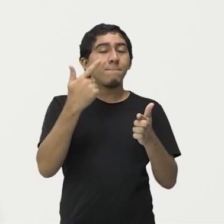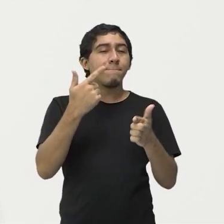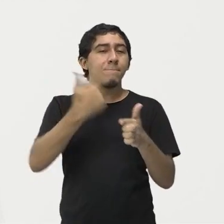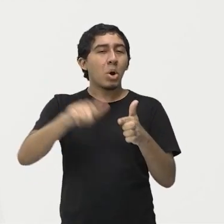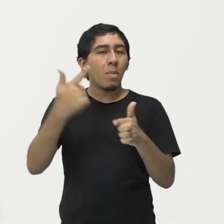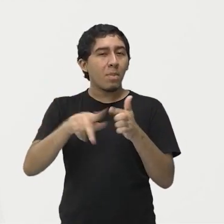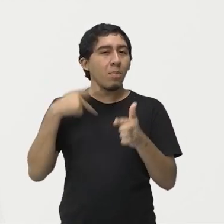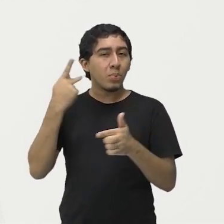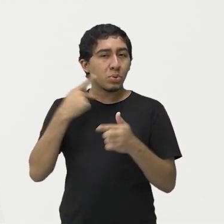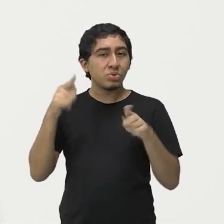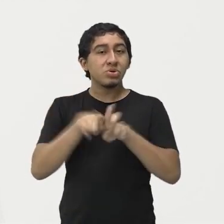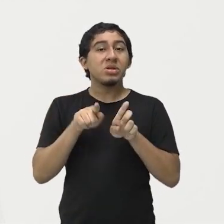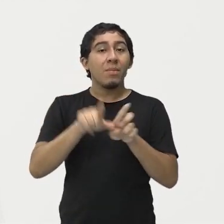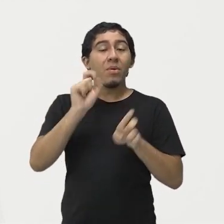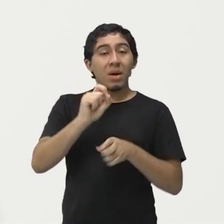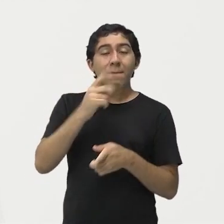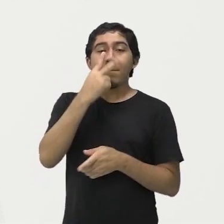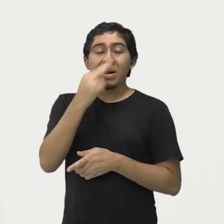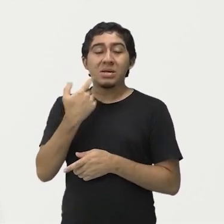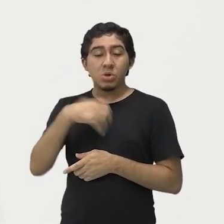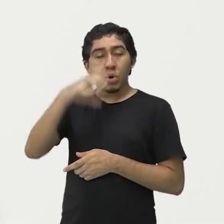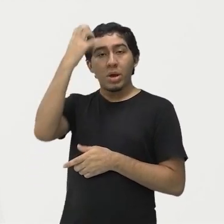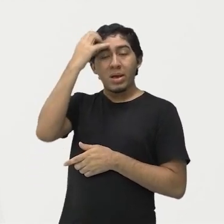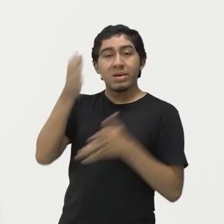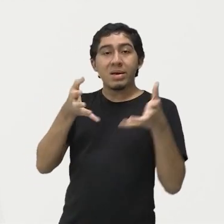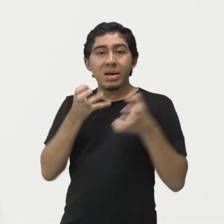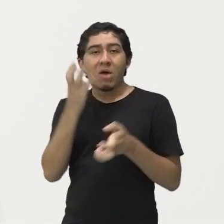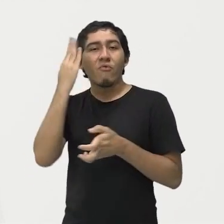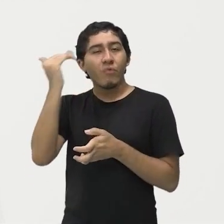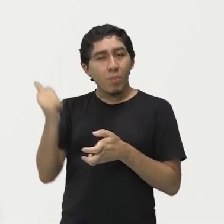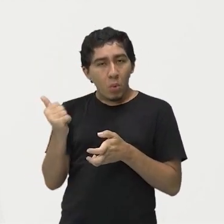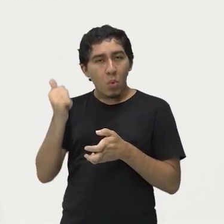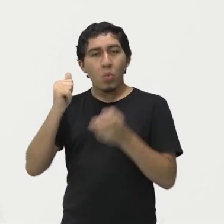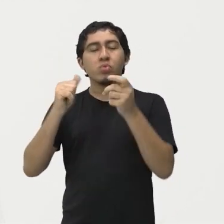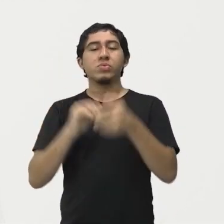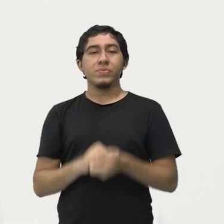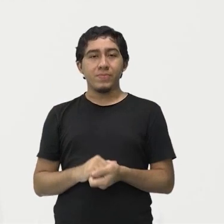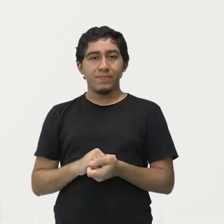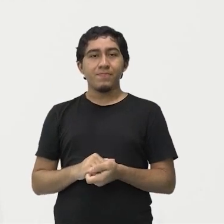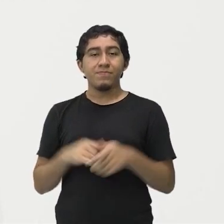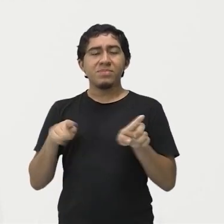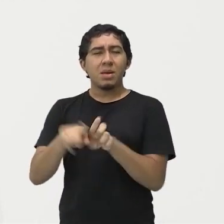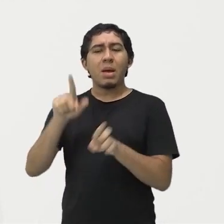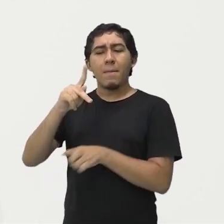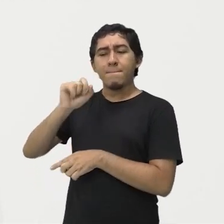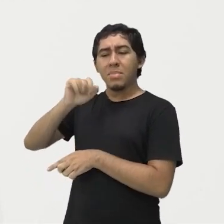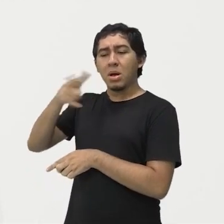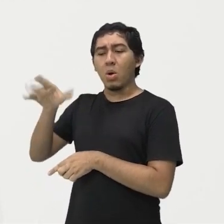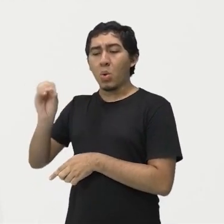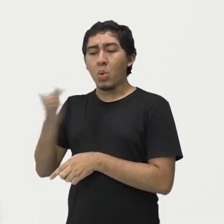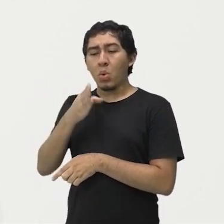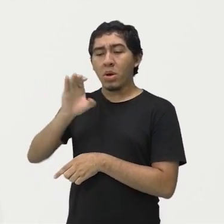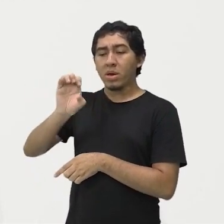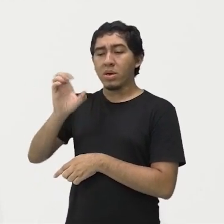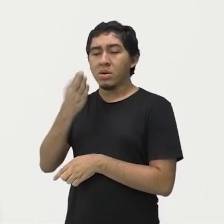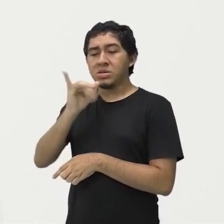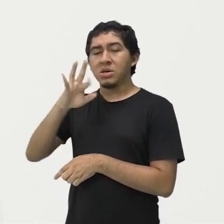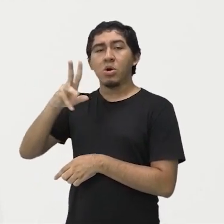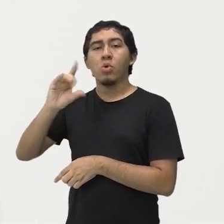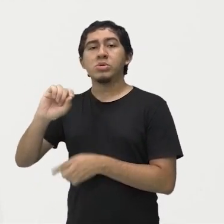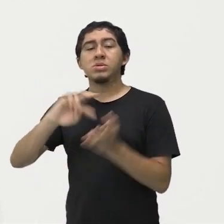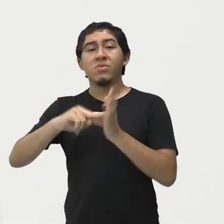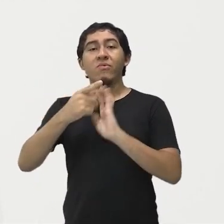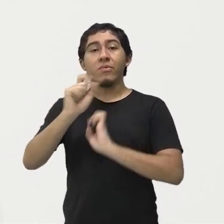líderes romanos. O que era, pessoal, essa política do pão e circo? Nada mais do que uma forma do imperador,